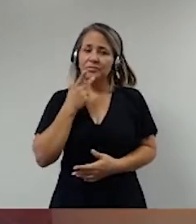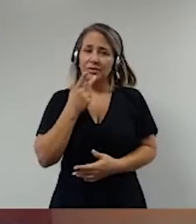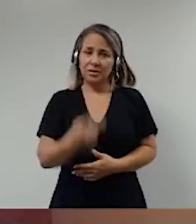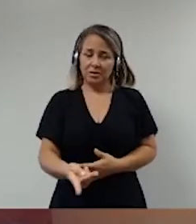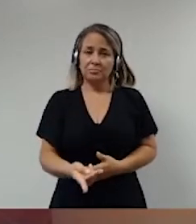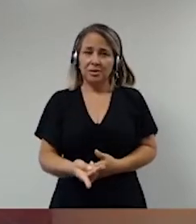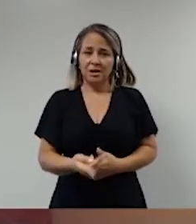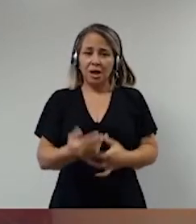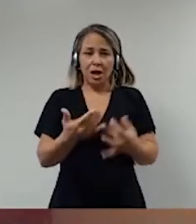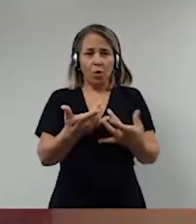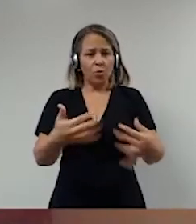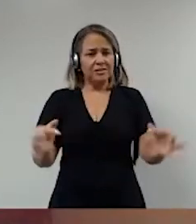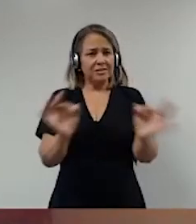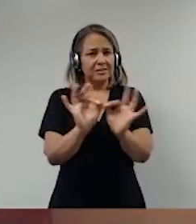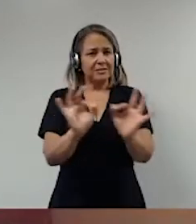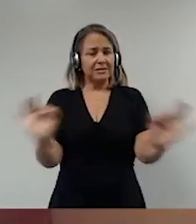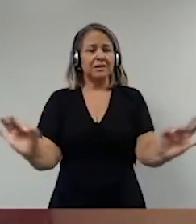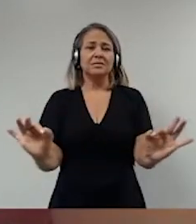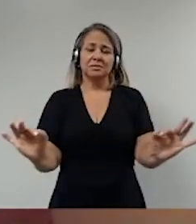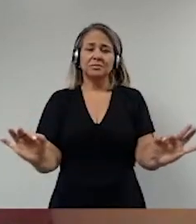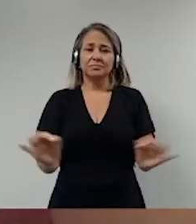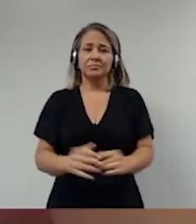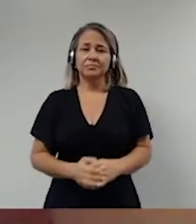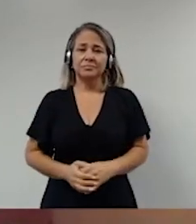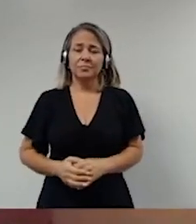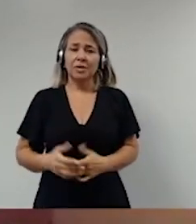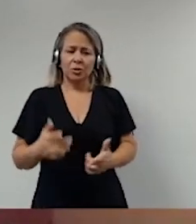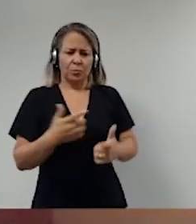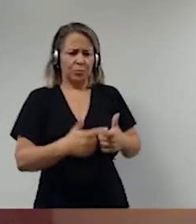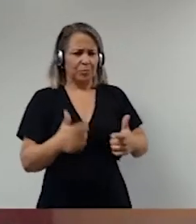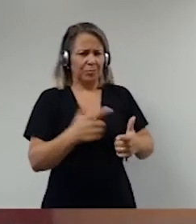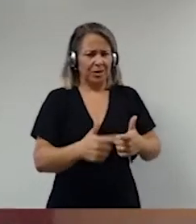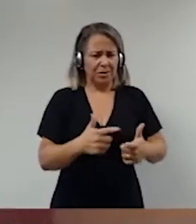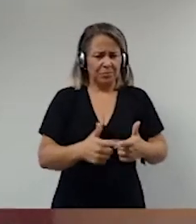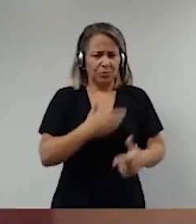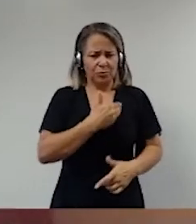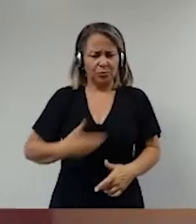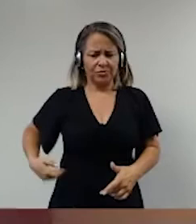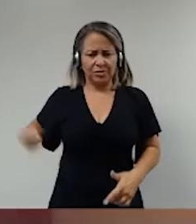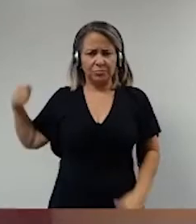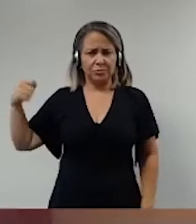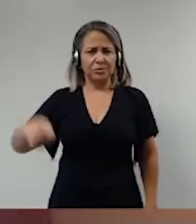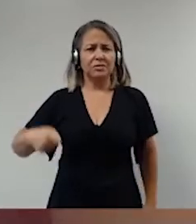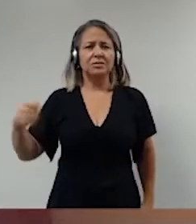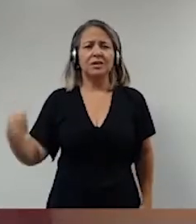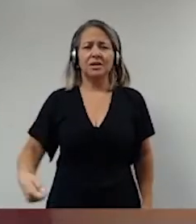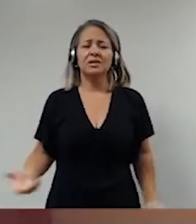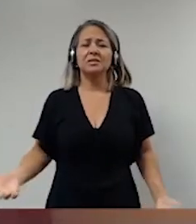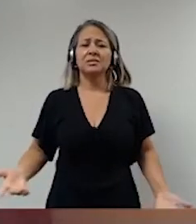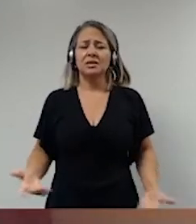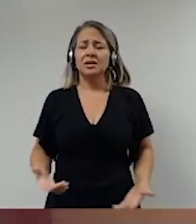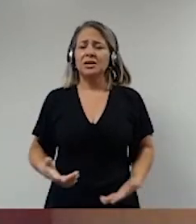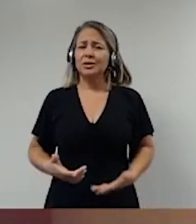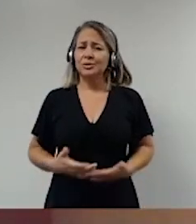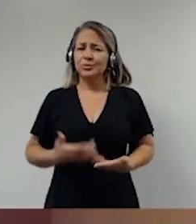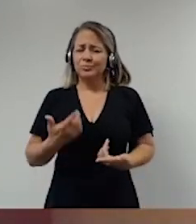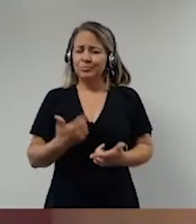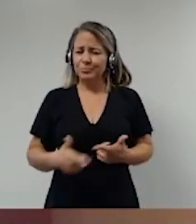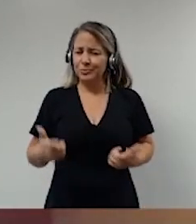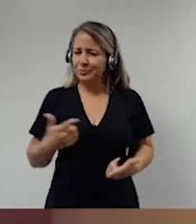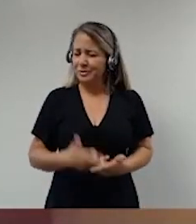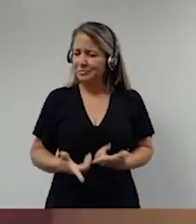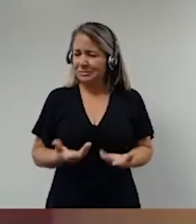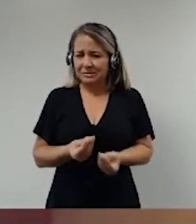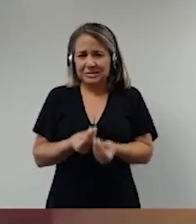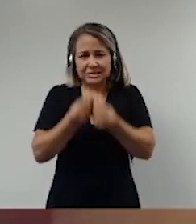tempestade perfeita, que é crise econômica, com crise política, com governos autoritários e com um desgaste profundo